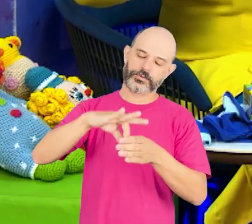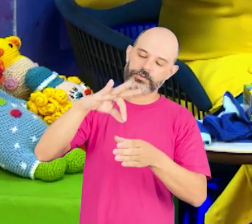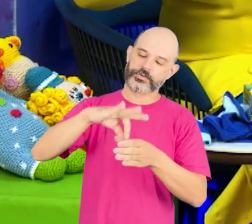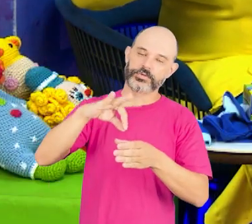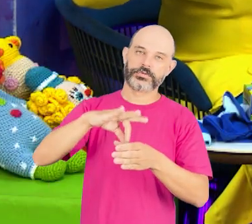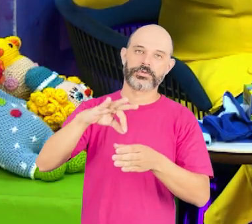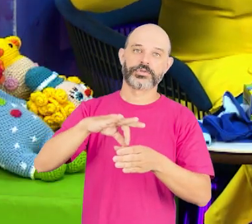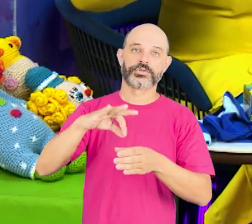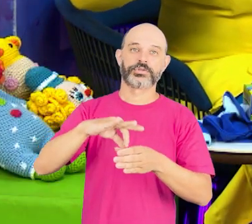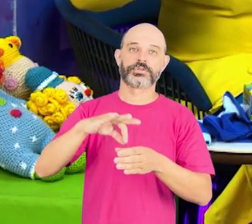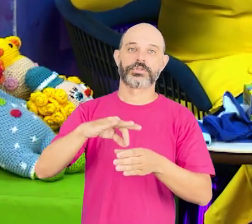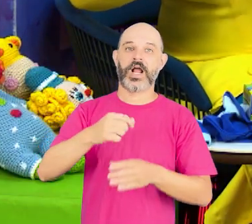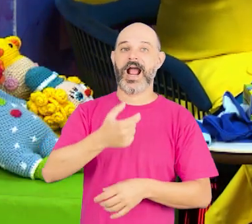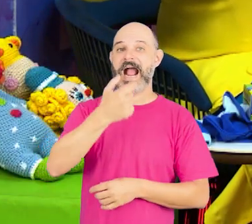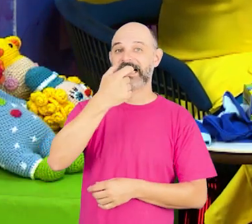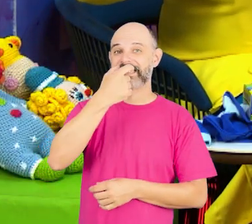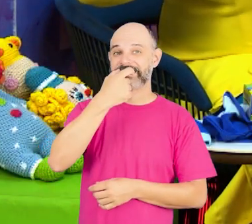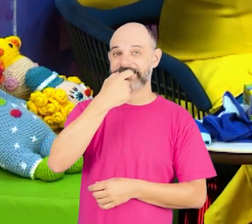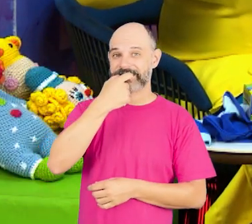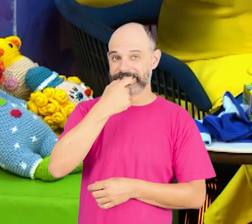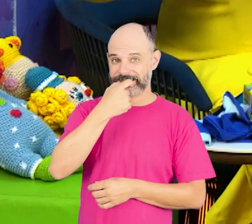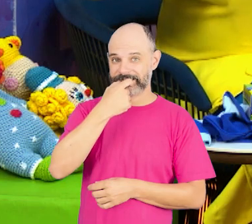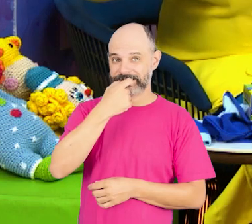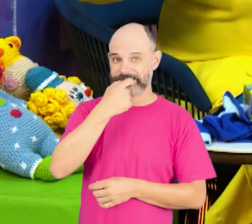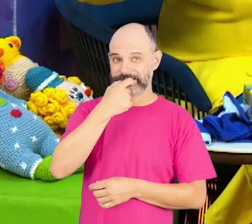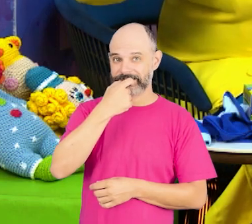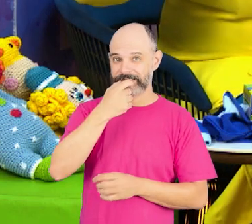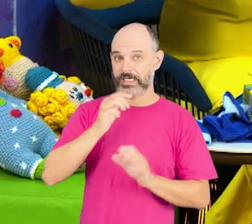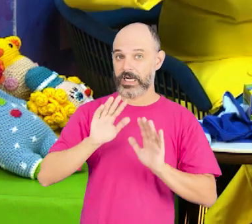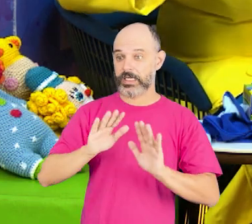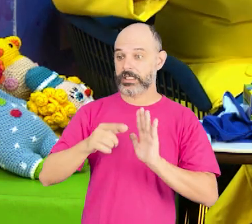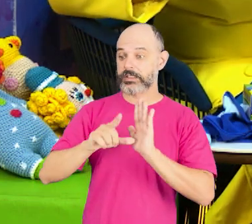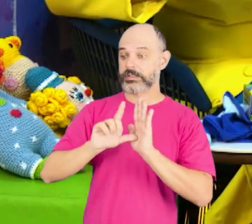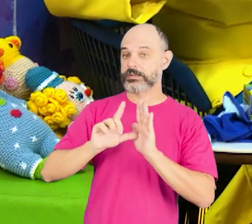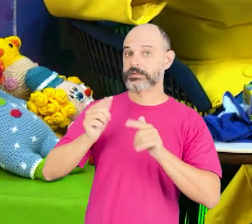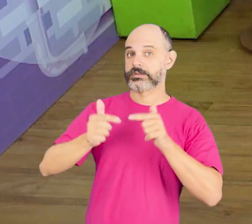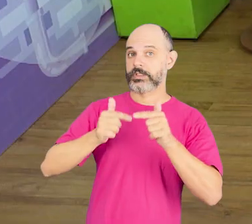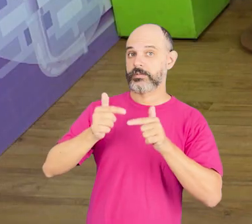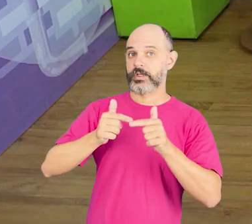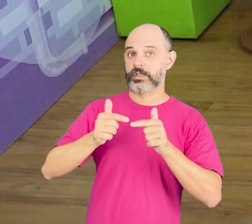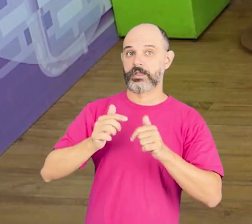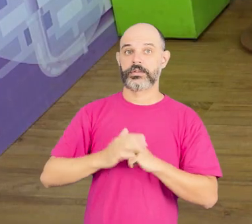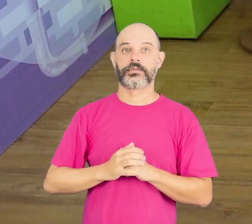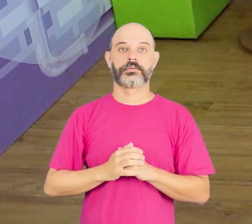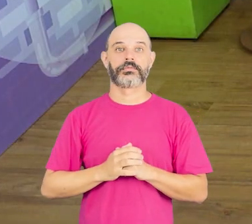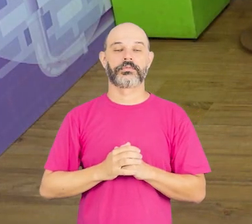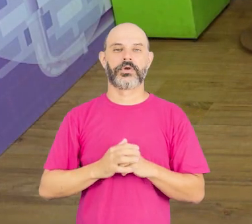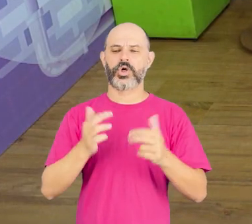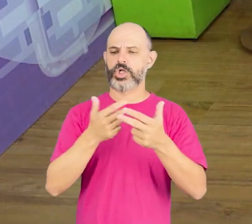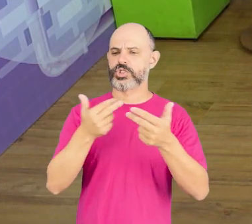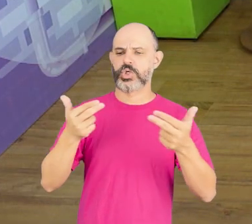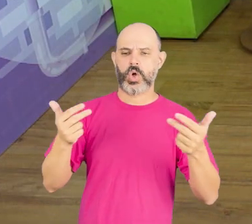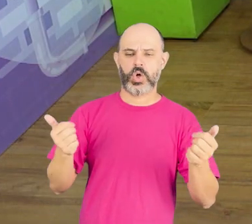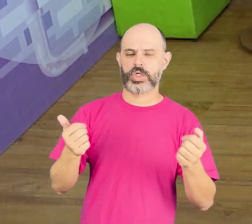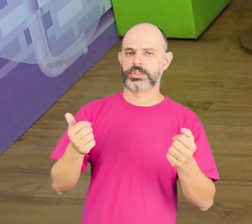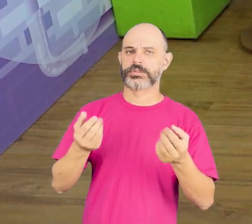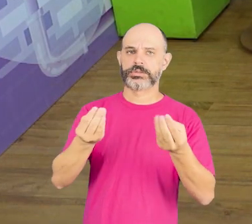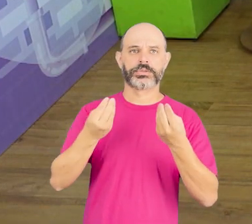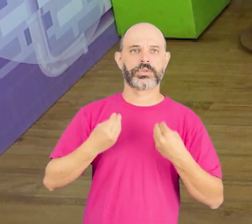Adoro chá com rosquinha, biscoitinhos antes de trabalhar. E quanta coisa a senhora